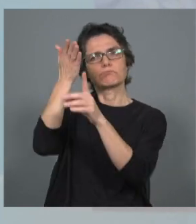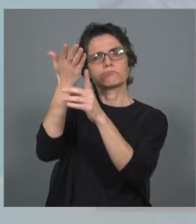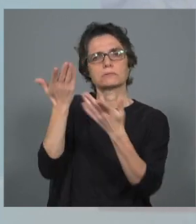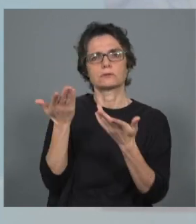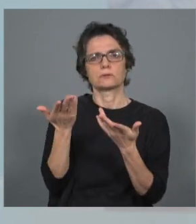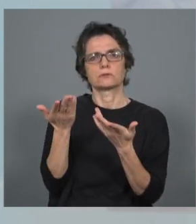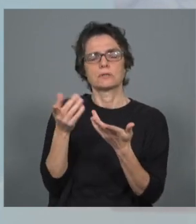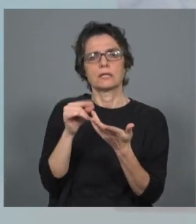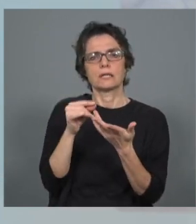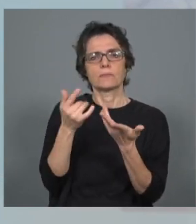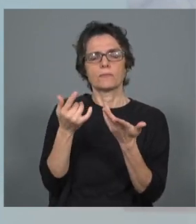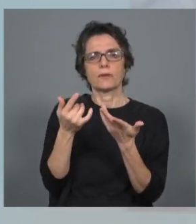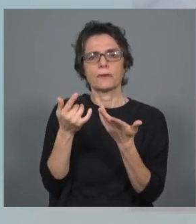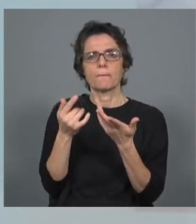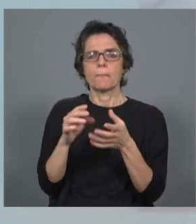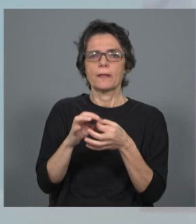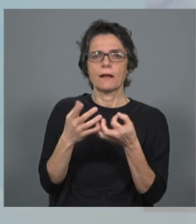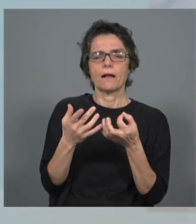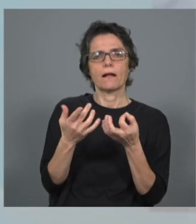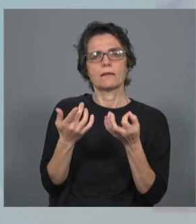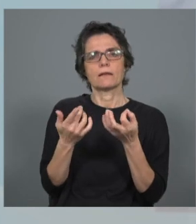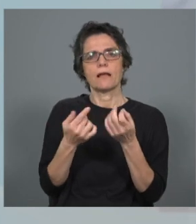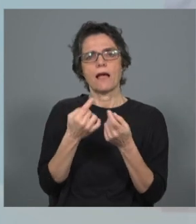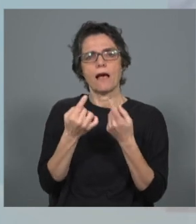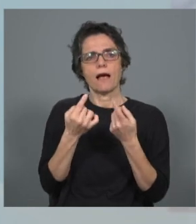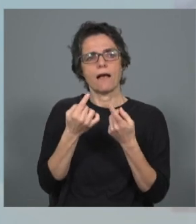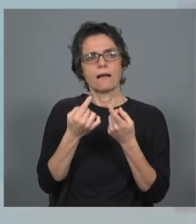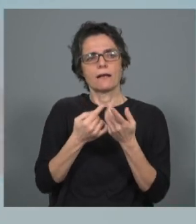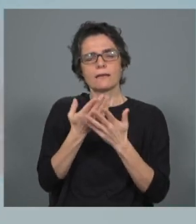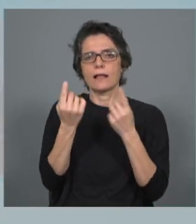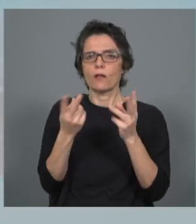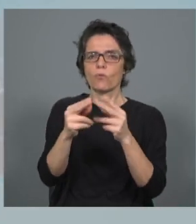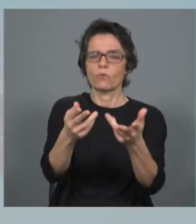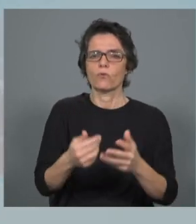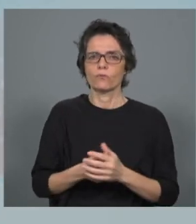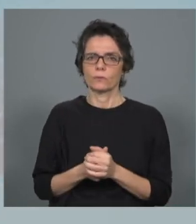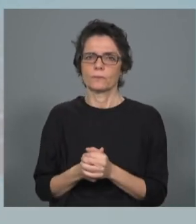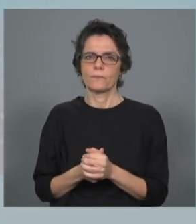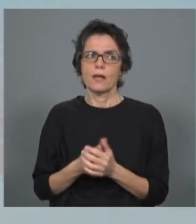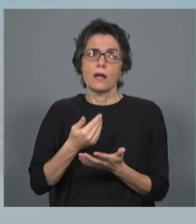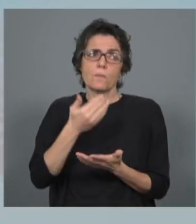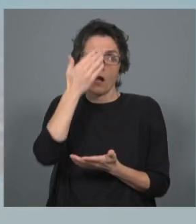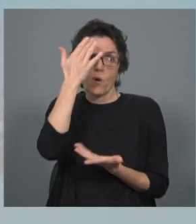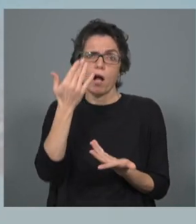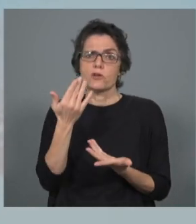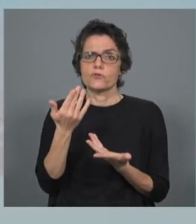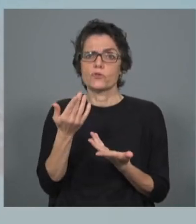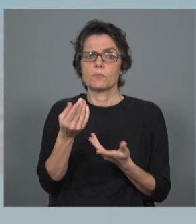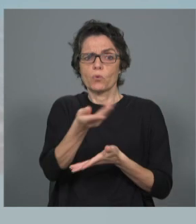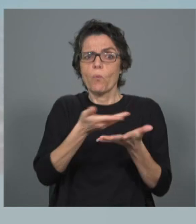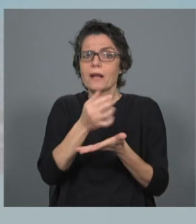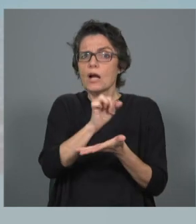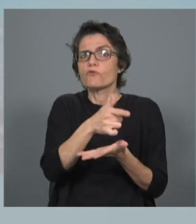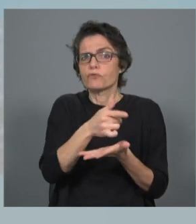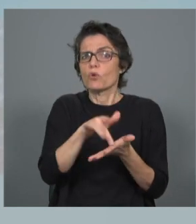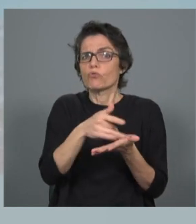a dimensões da pessoa que muitas vezes ficam escondidas? Eu acho que existem essas duas dimensões. O mercado livreiro é um mercado e, como